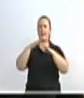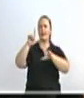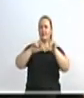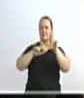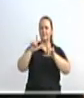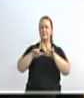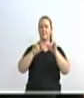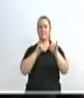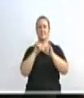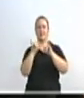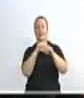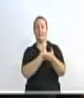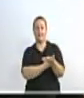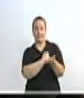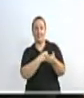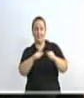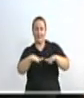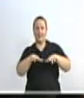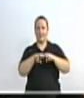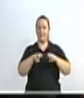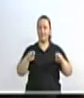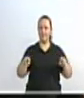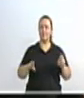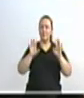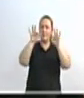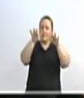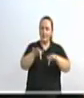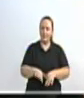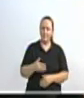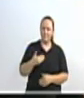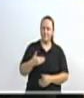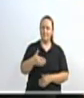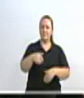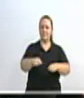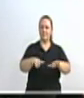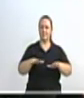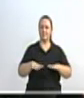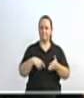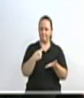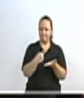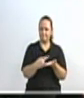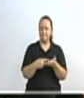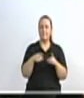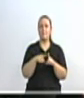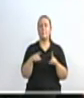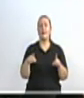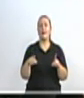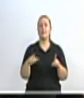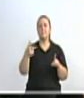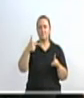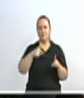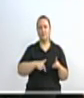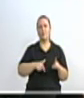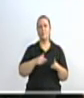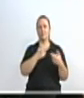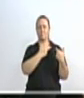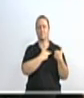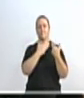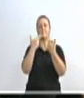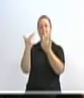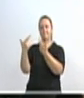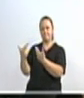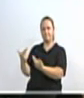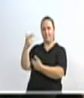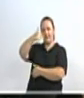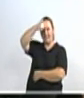internet, e quero encerrar essa audiência, mas antes de encerrar, eu vou passar a palavra novamente para o vereador Adriano. Presidente, só se me